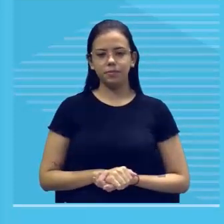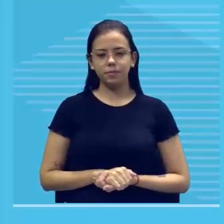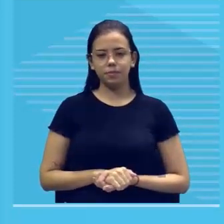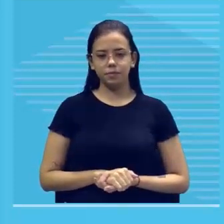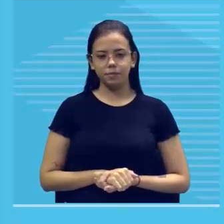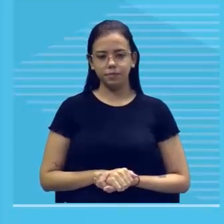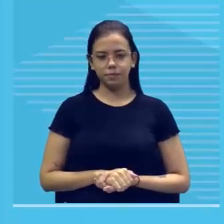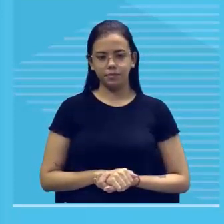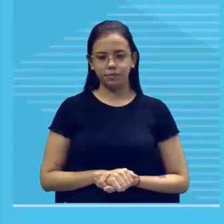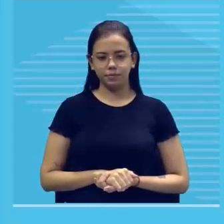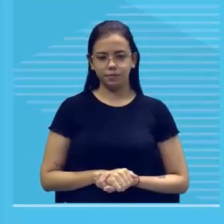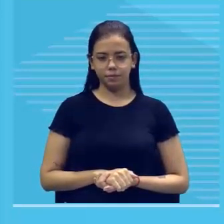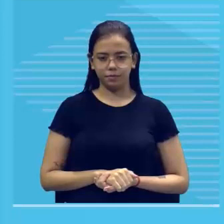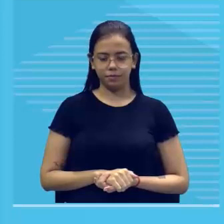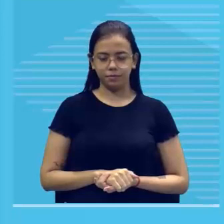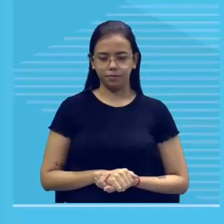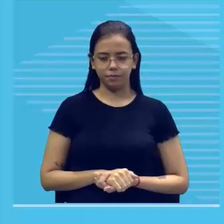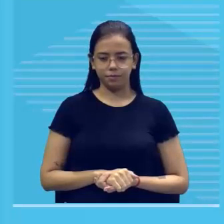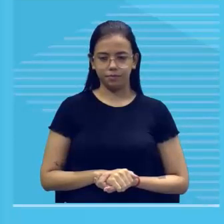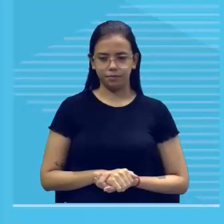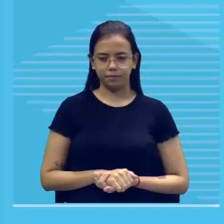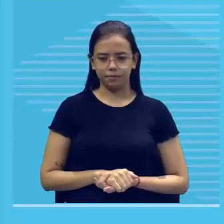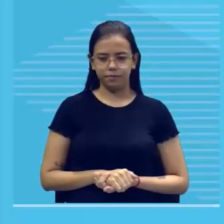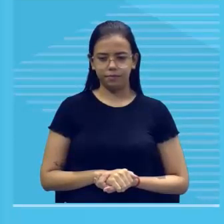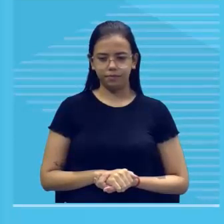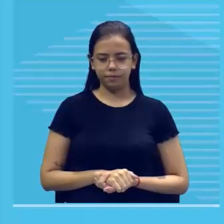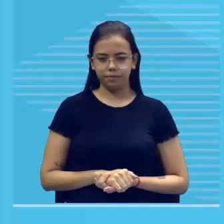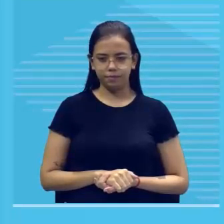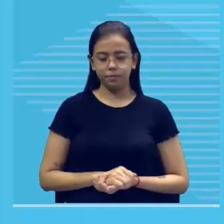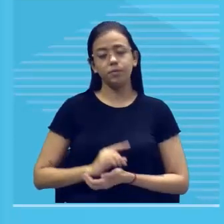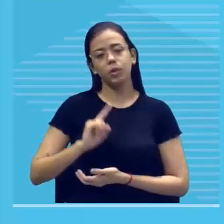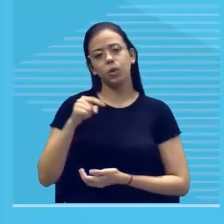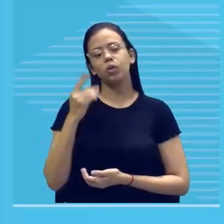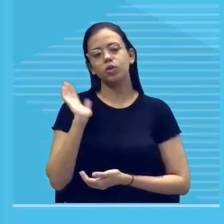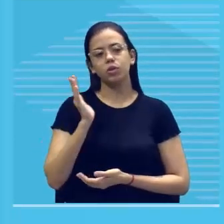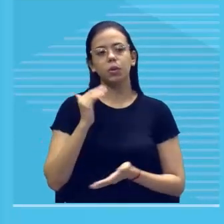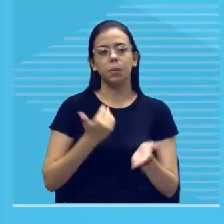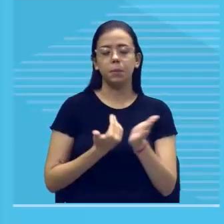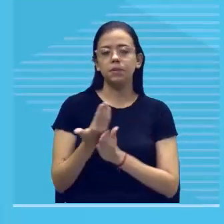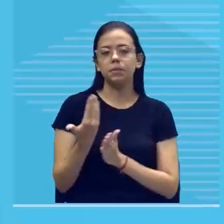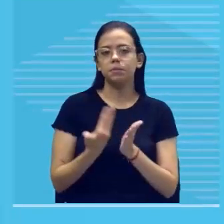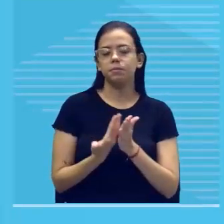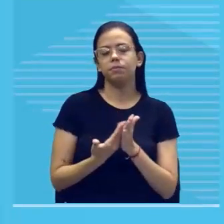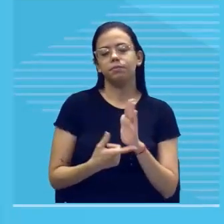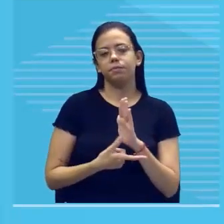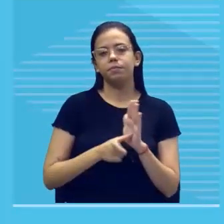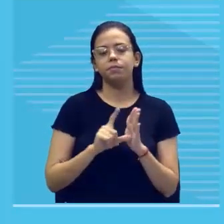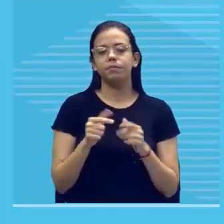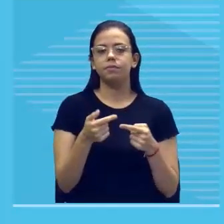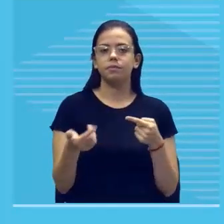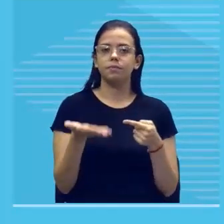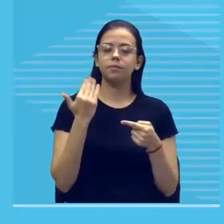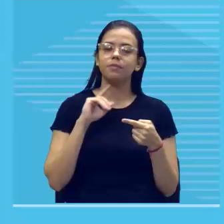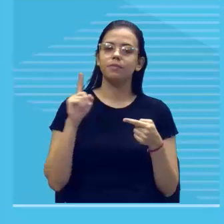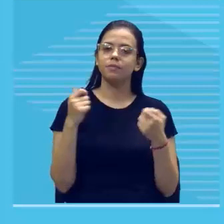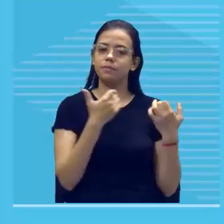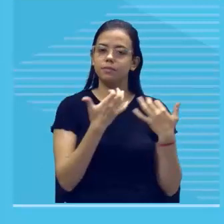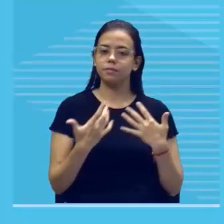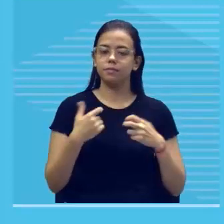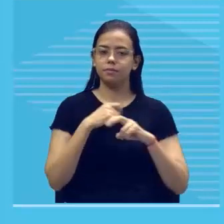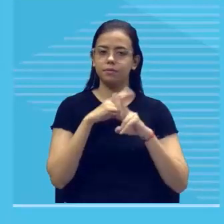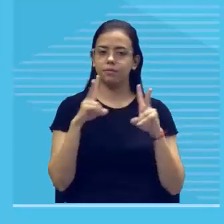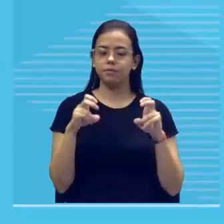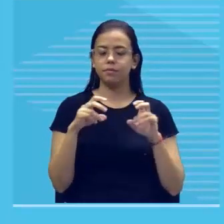Oi meu povo como é que funciona a gente até iniciou né na nossa última oficina me lembro que a gente comentou sobre